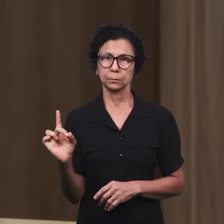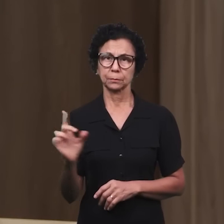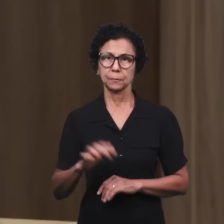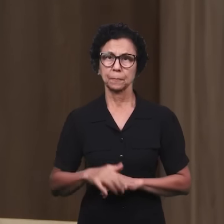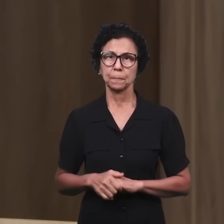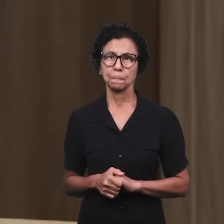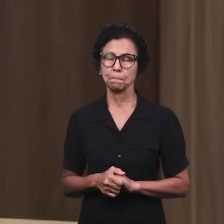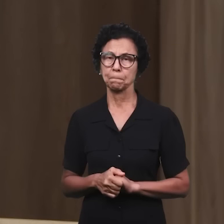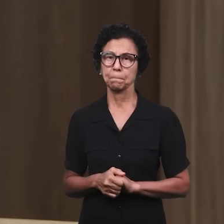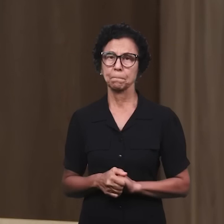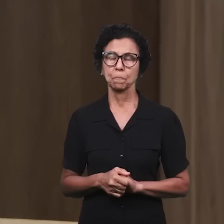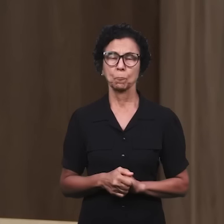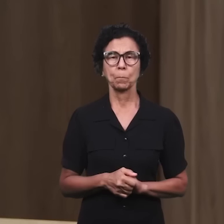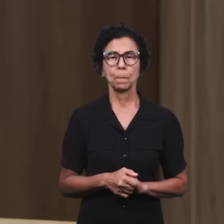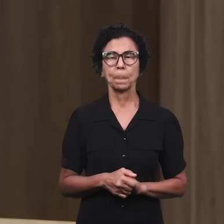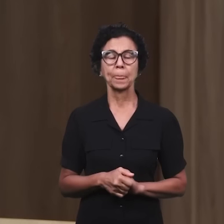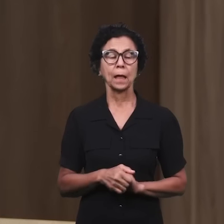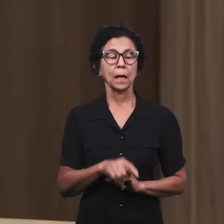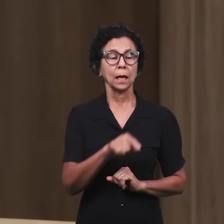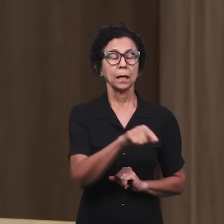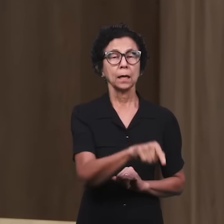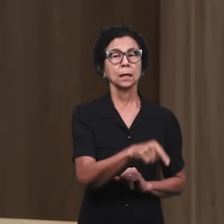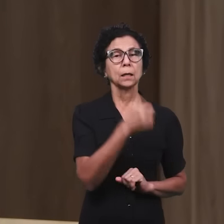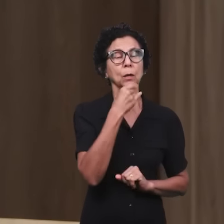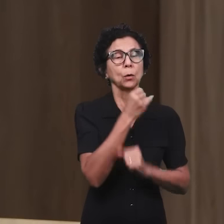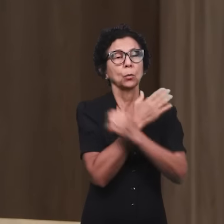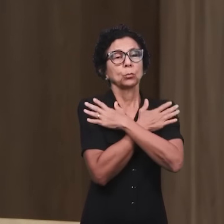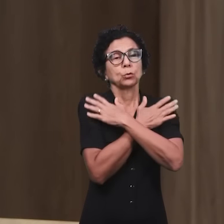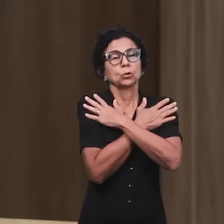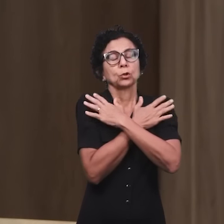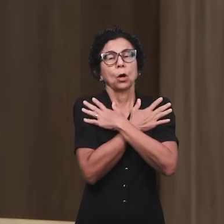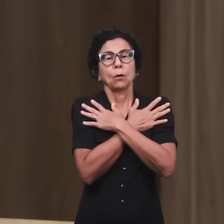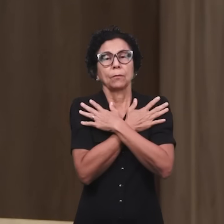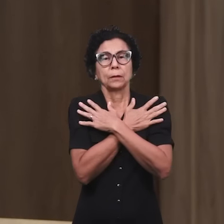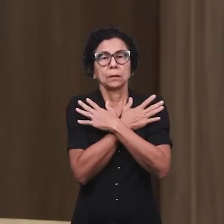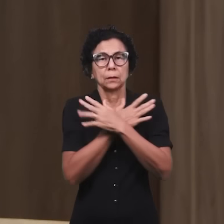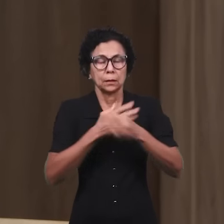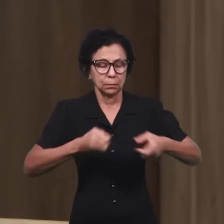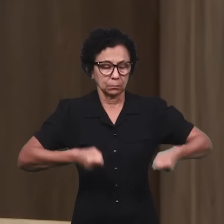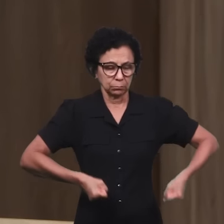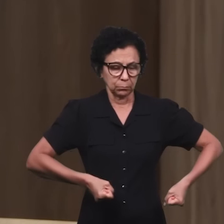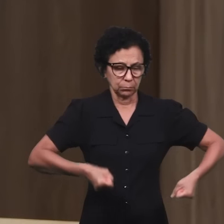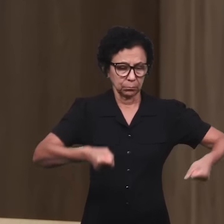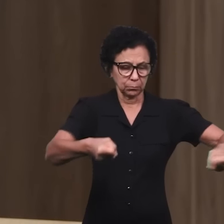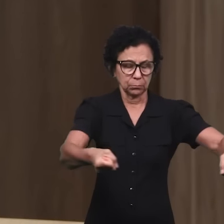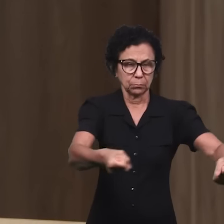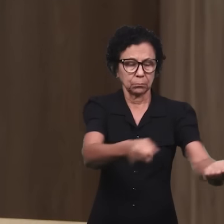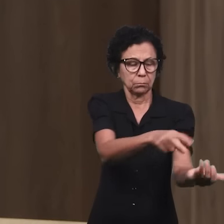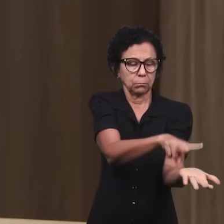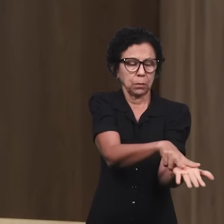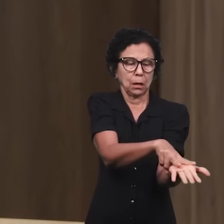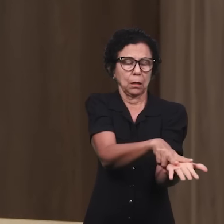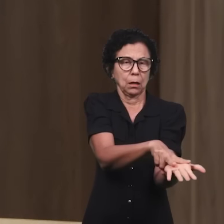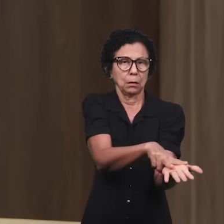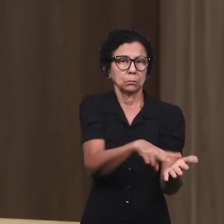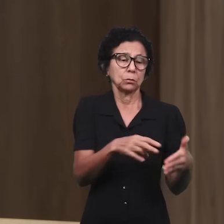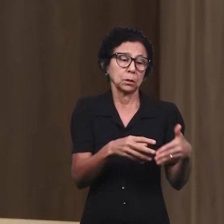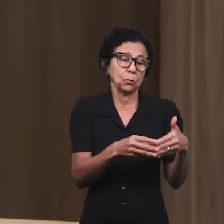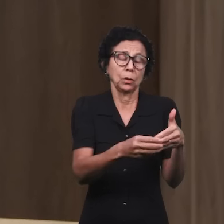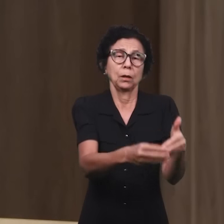dentro de casa, vivo, mas ele também não tinha sido sepultado ainda. Ele estava a caminho da